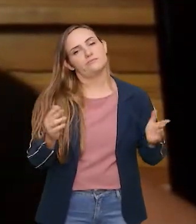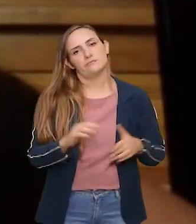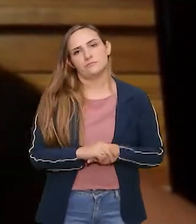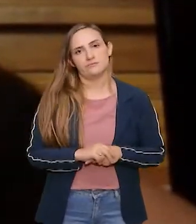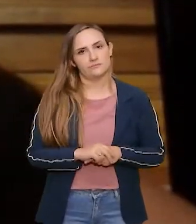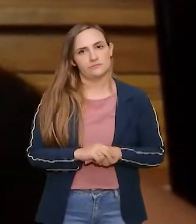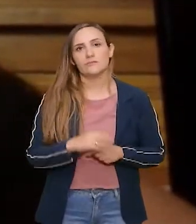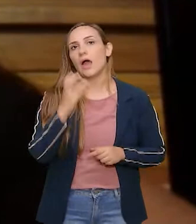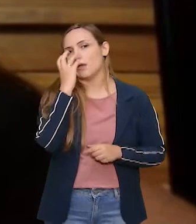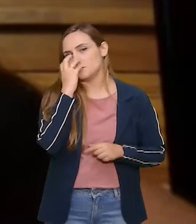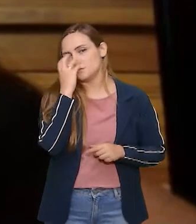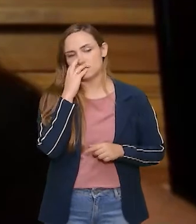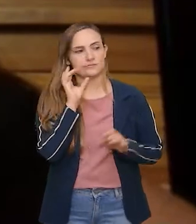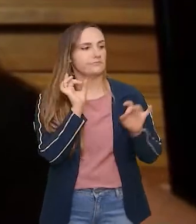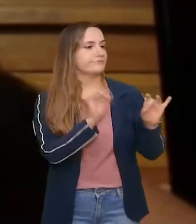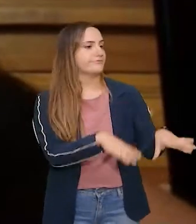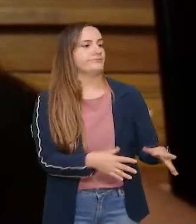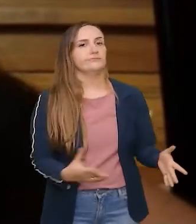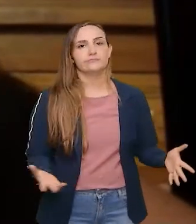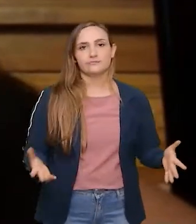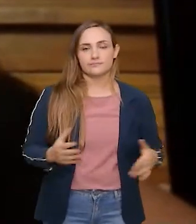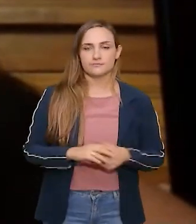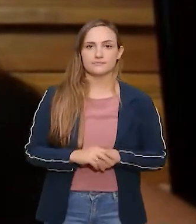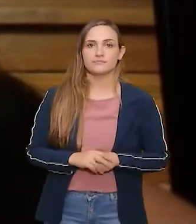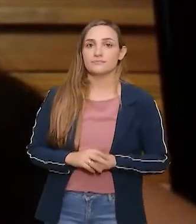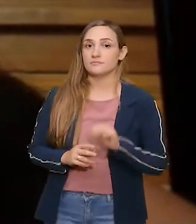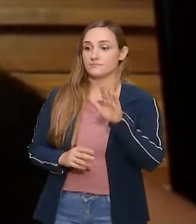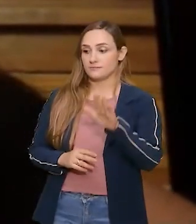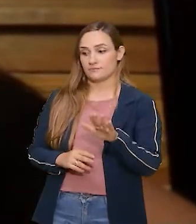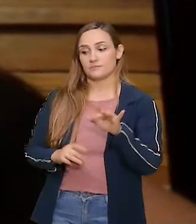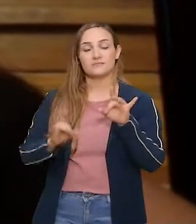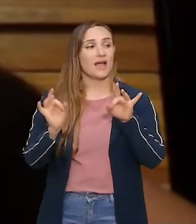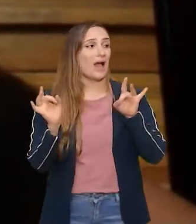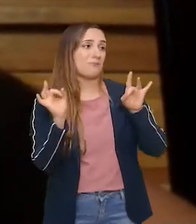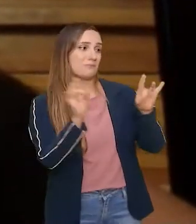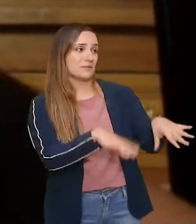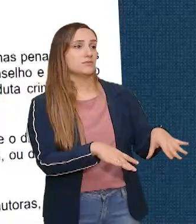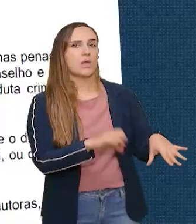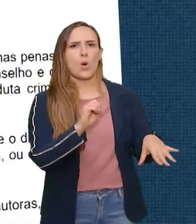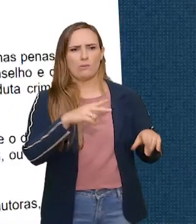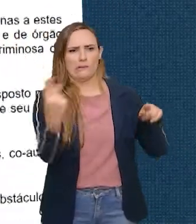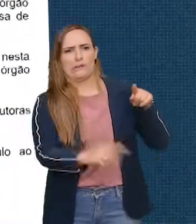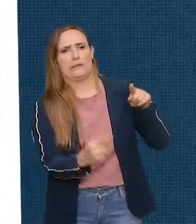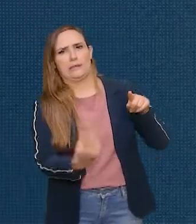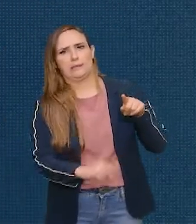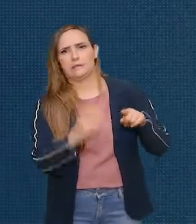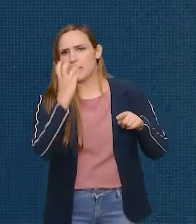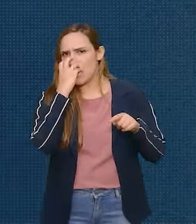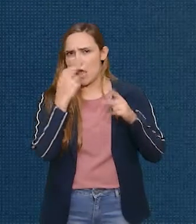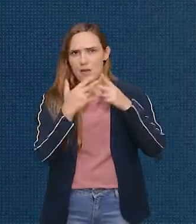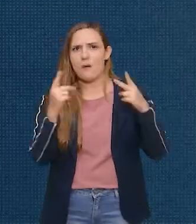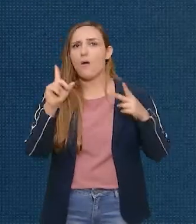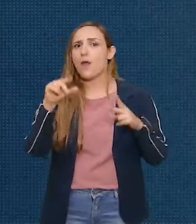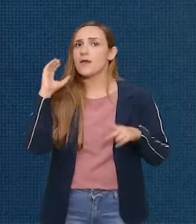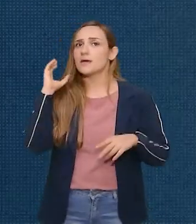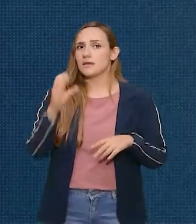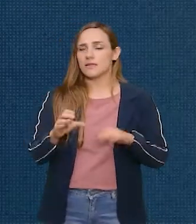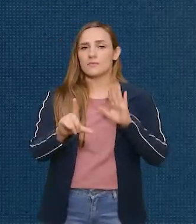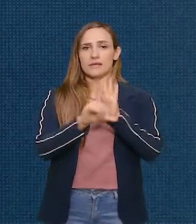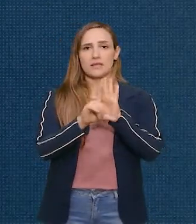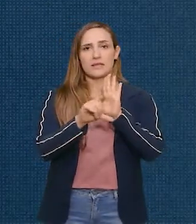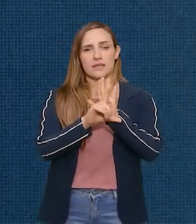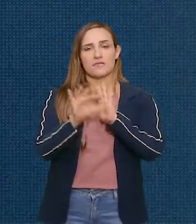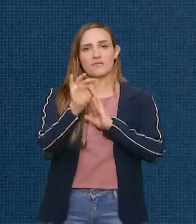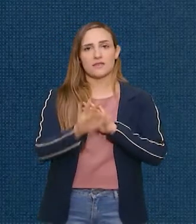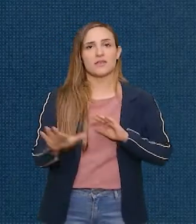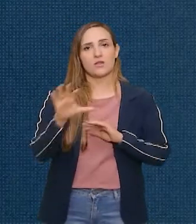acaba estourando no lado mais fraco, né? Então, muitas pessoas acabaram abandonando seus animais. Abandonar ou maltratar animais é